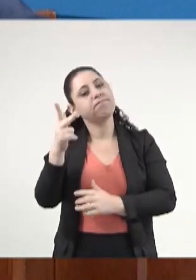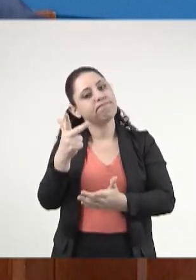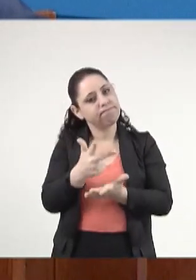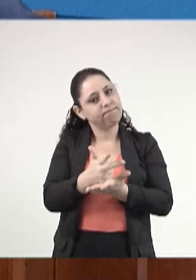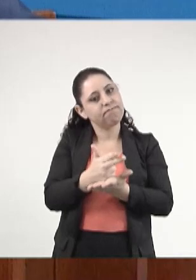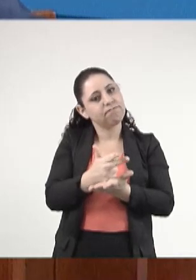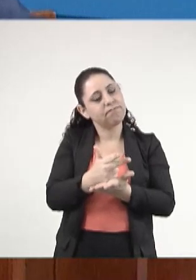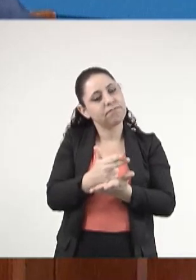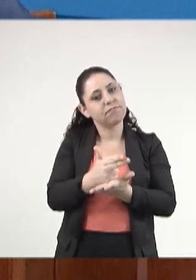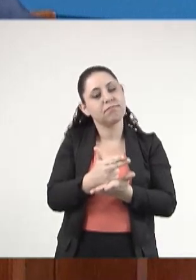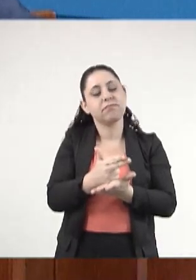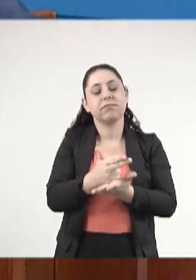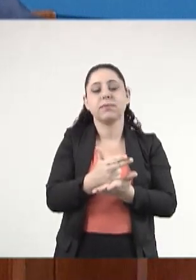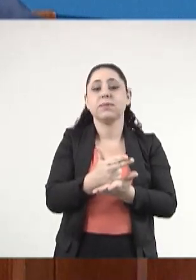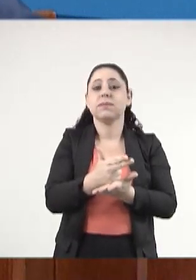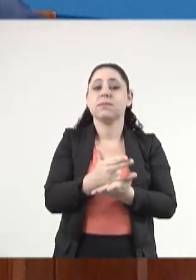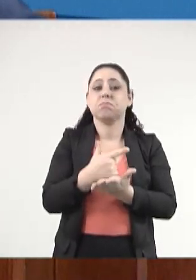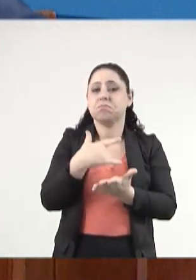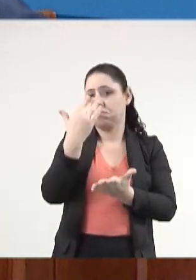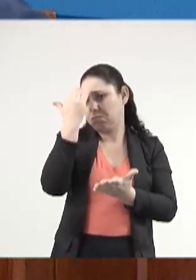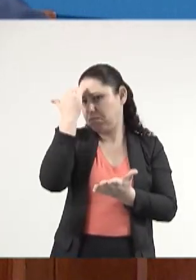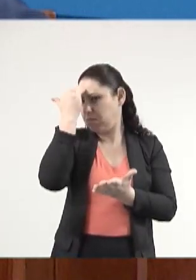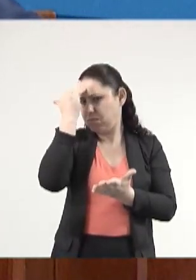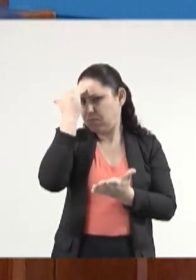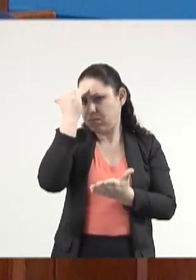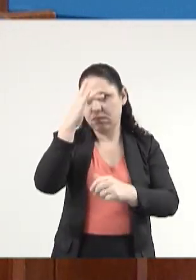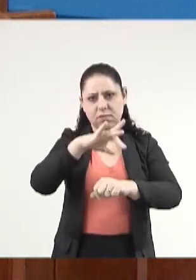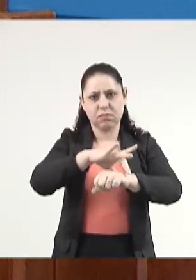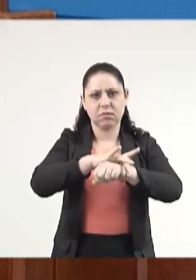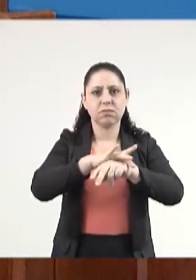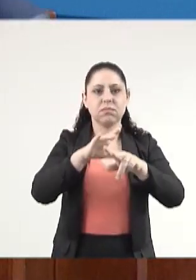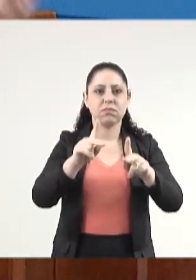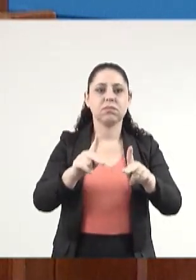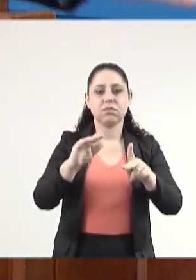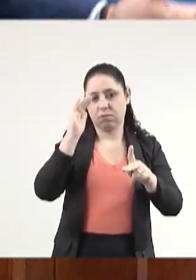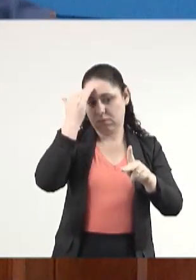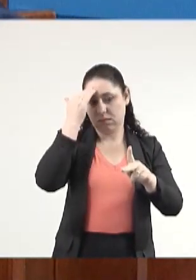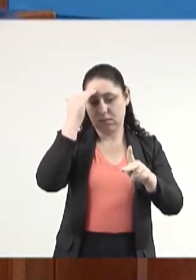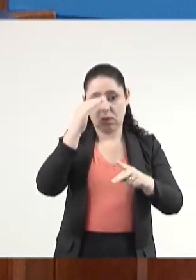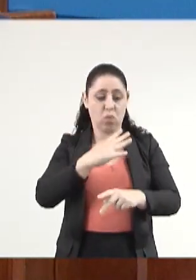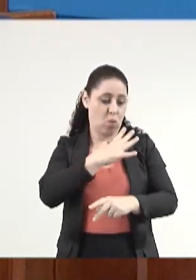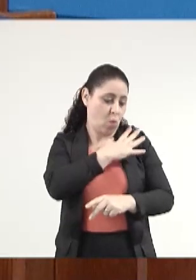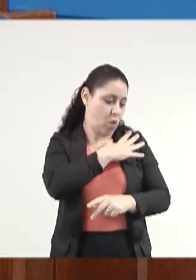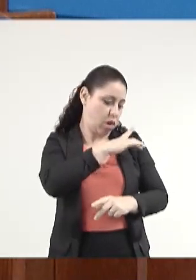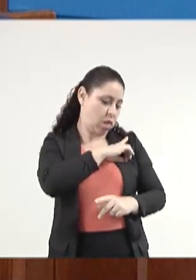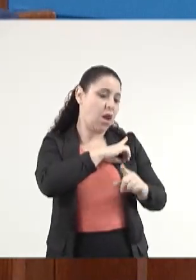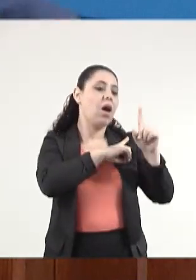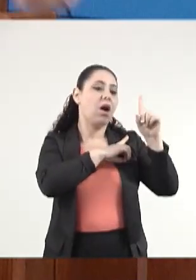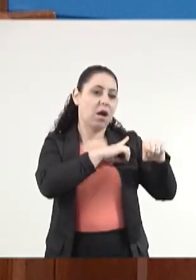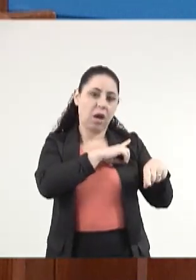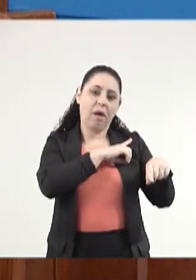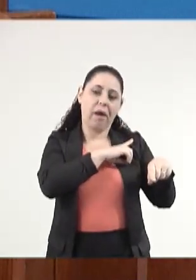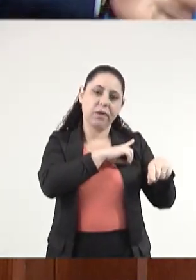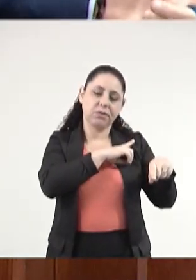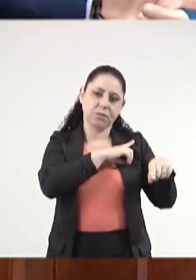E eu não entendo nada de segurança pública. Quem entende aqui é o Coronel Davi, que foi comandante